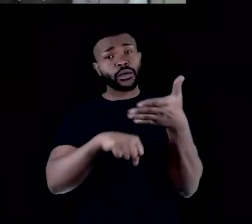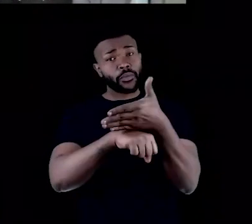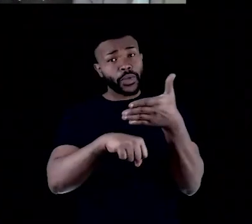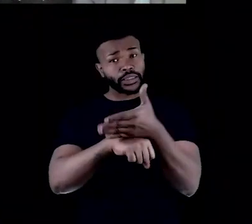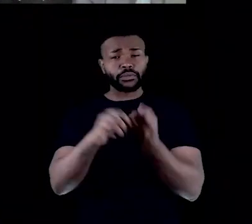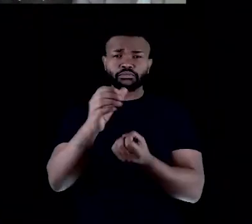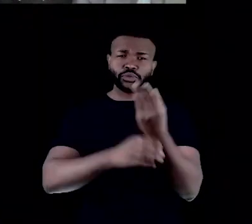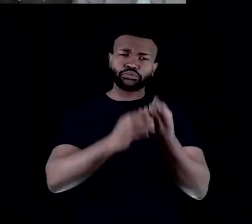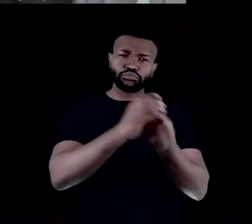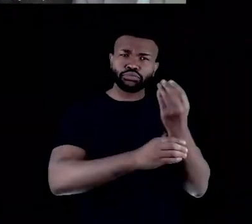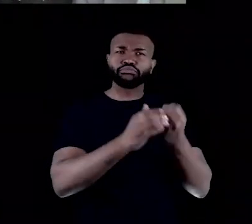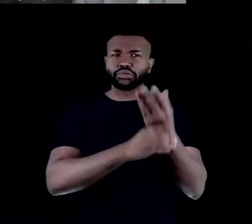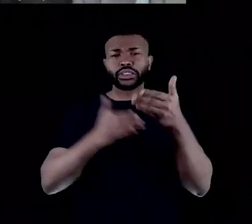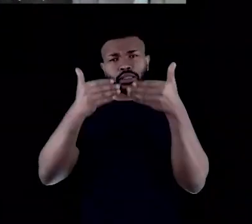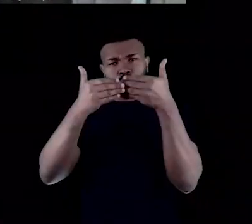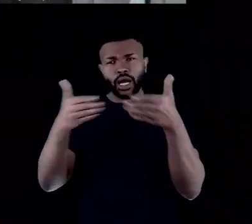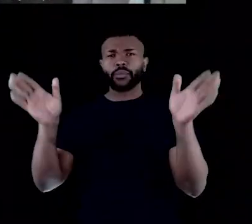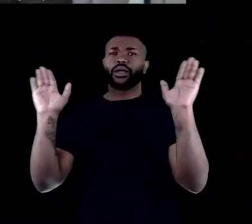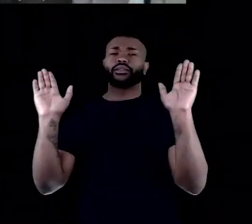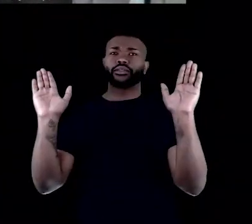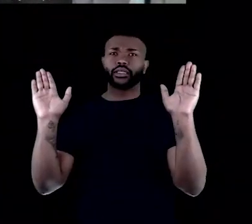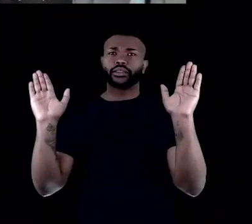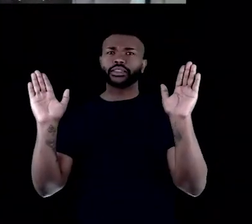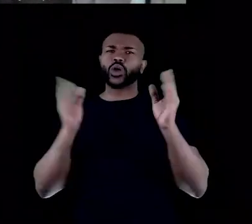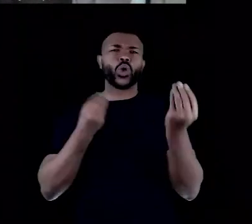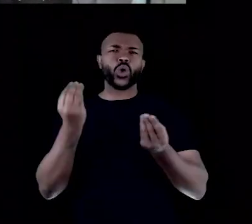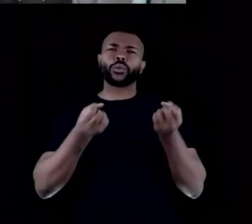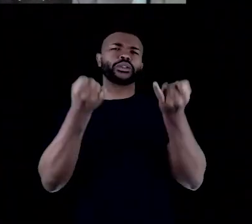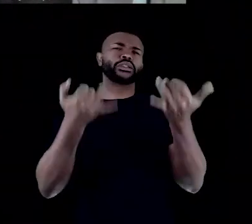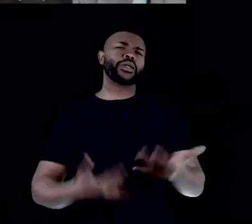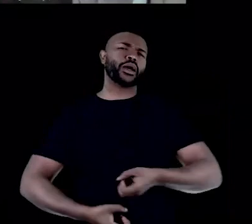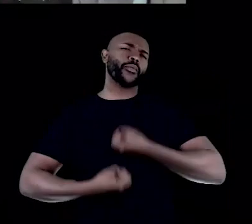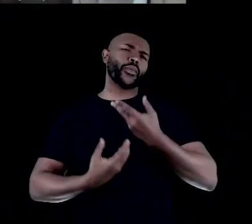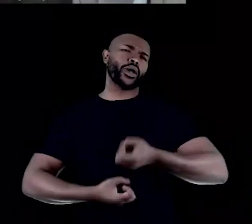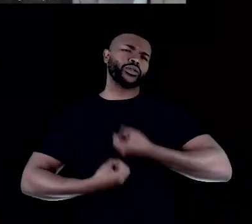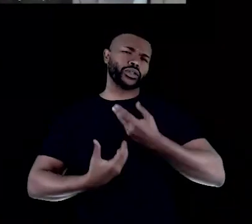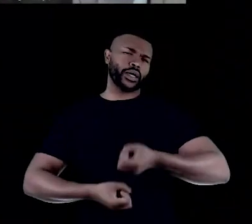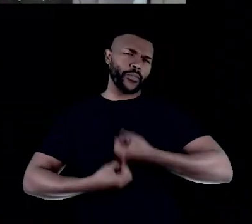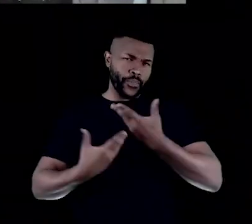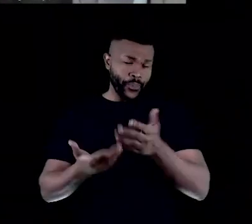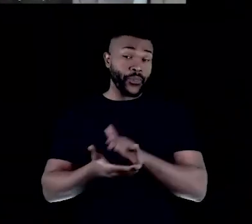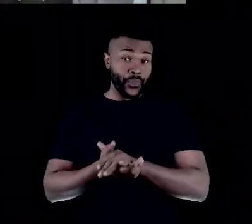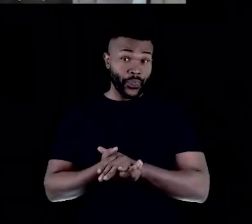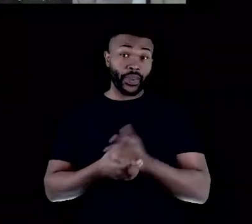né, que você participa dessas criações e que são abertas, né? Fala um pouco desse tipo de poética.